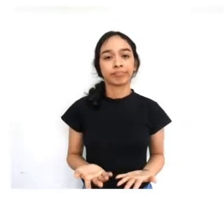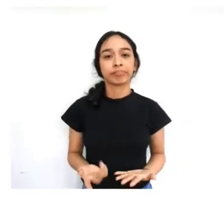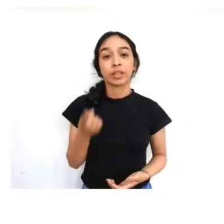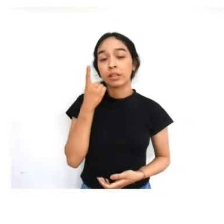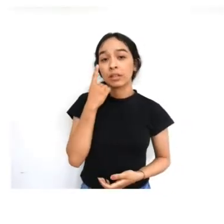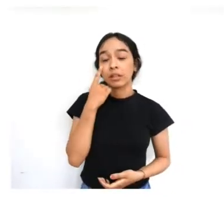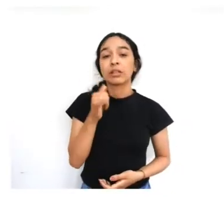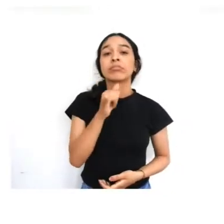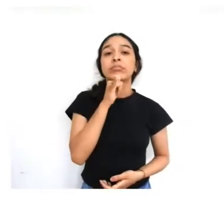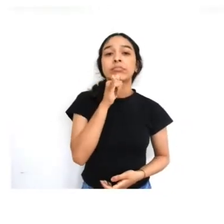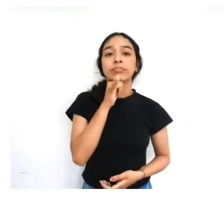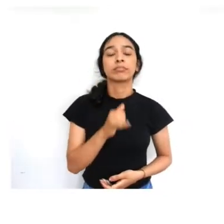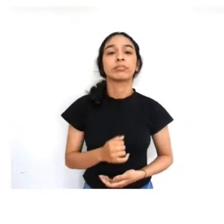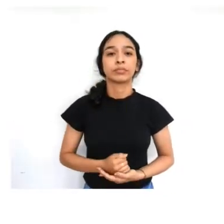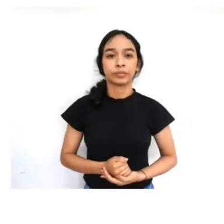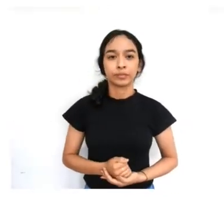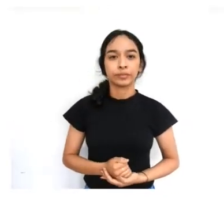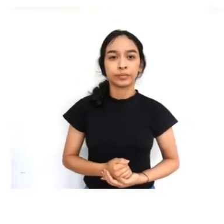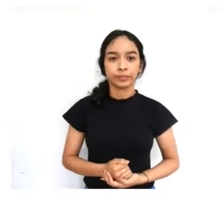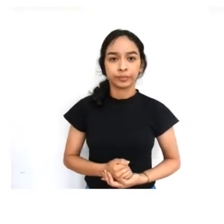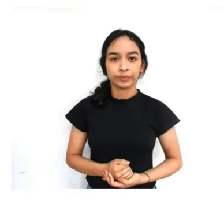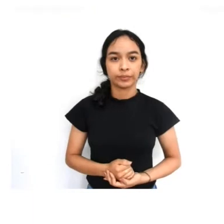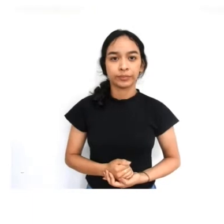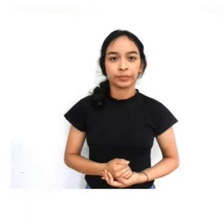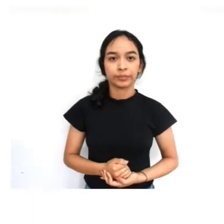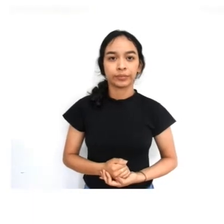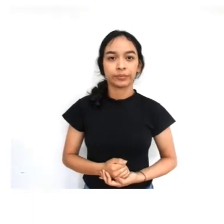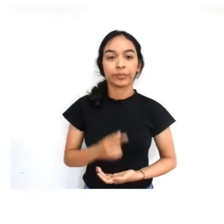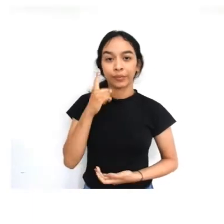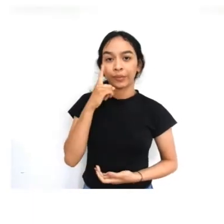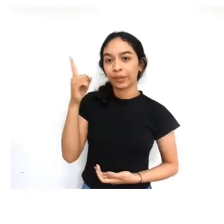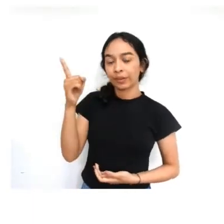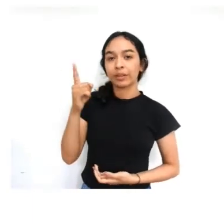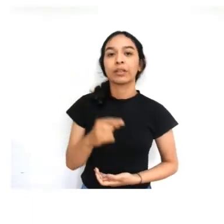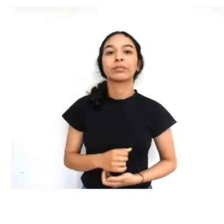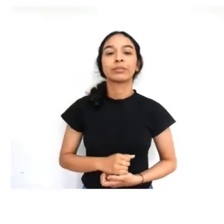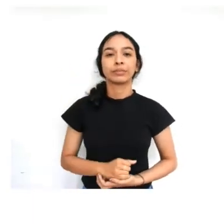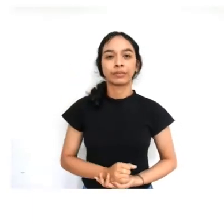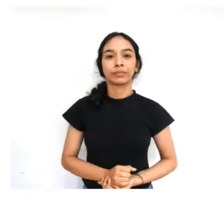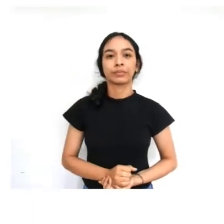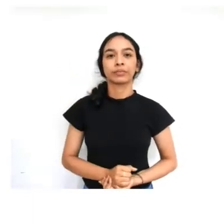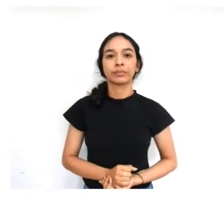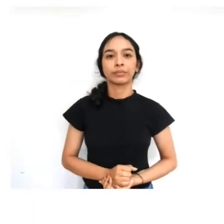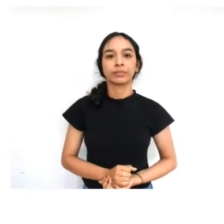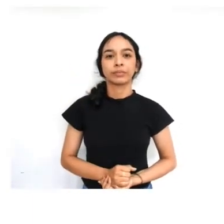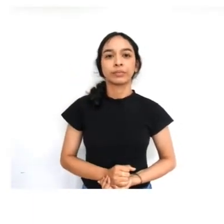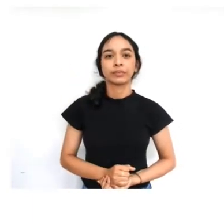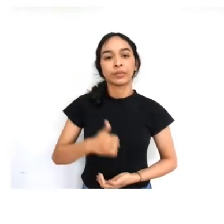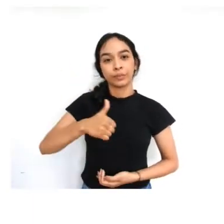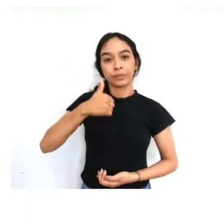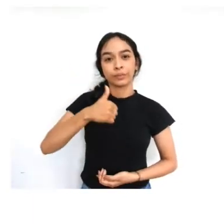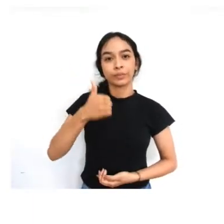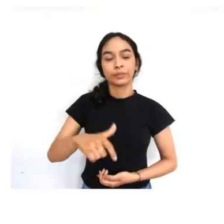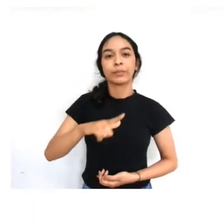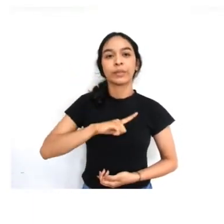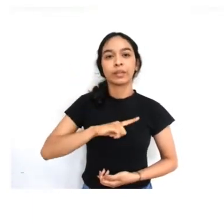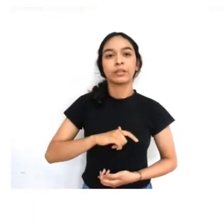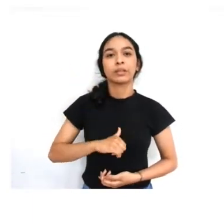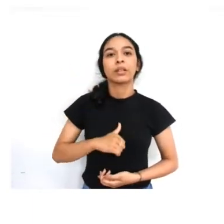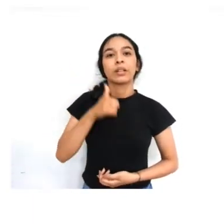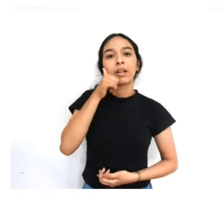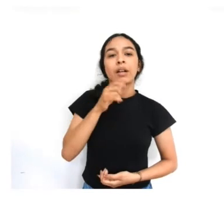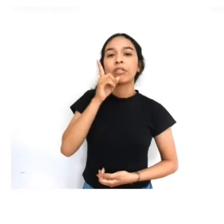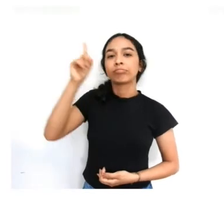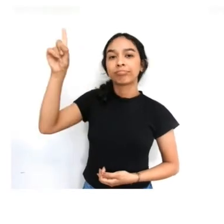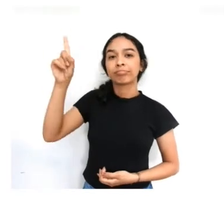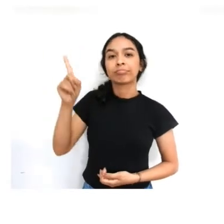exemplo. Primeiro exemplo, ninfa poetan amate. Primeiro eu tenho aqui ninfa